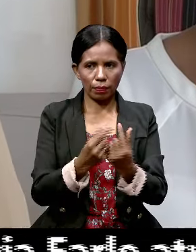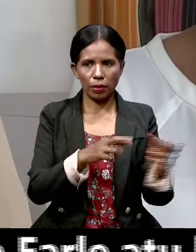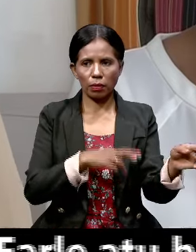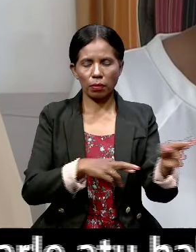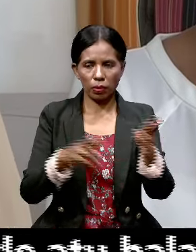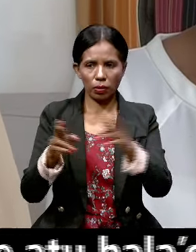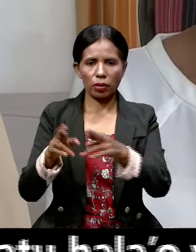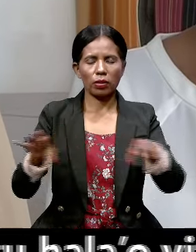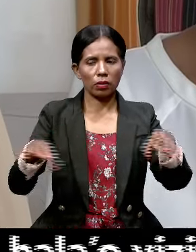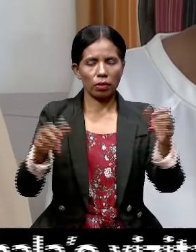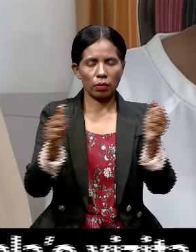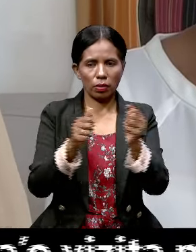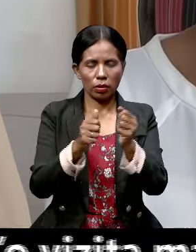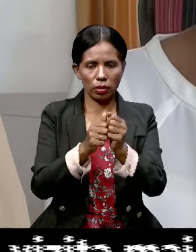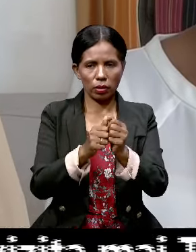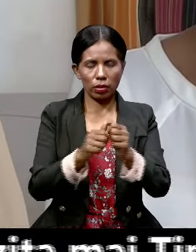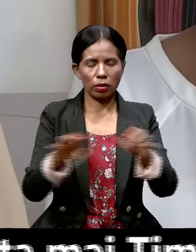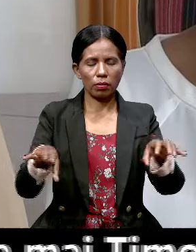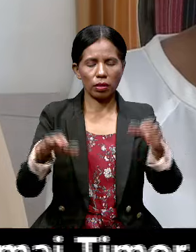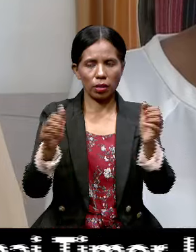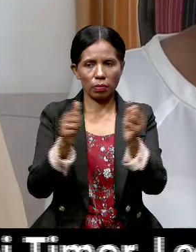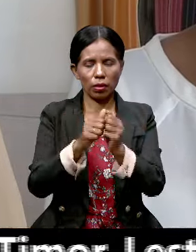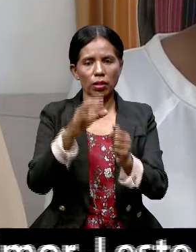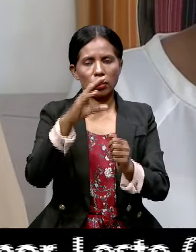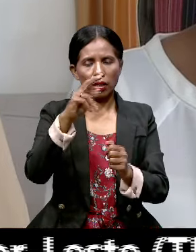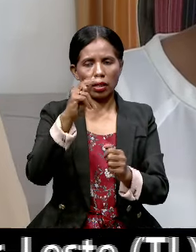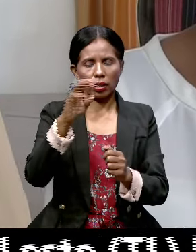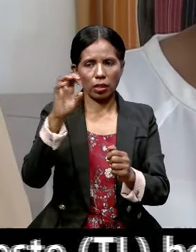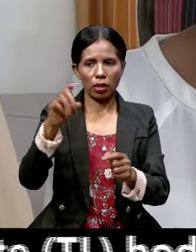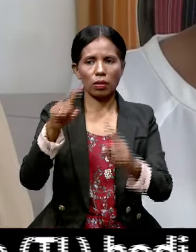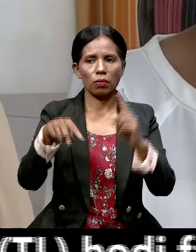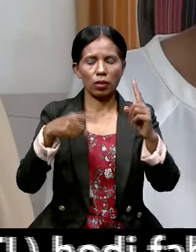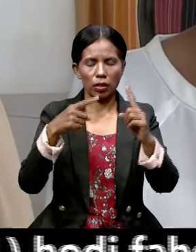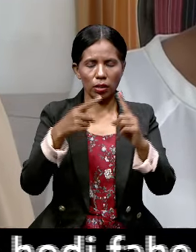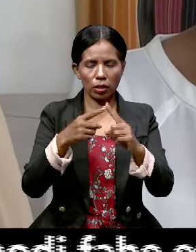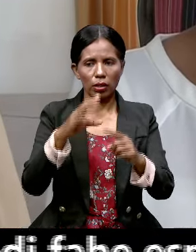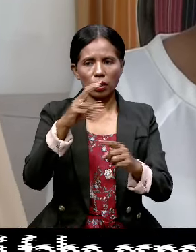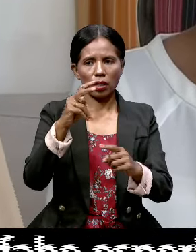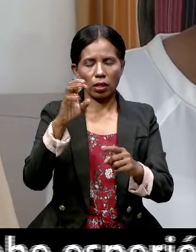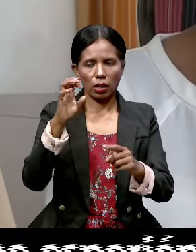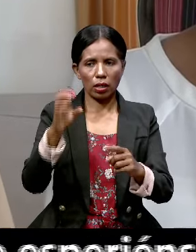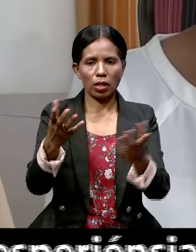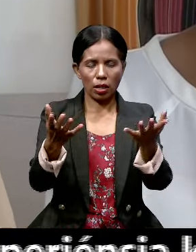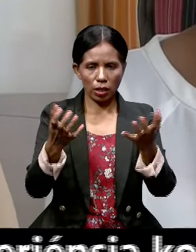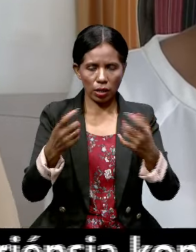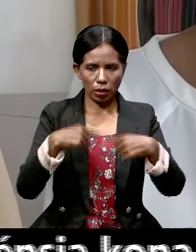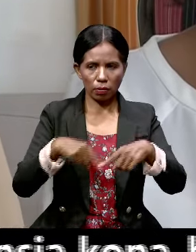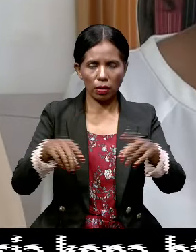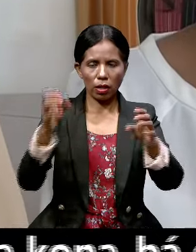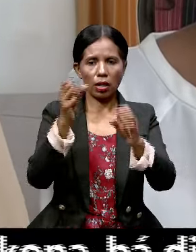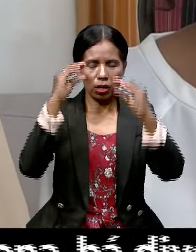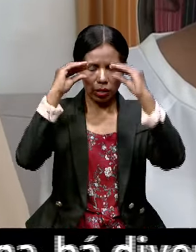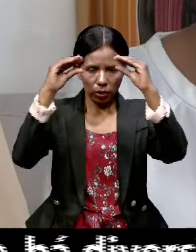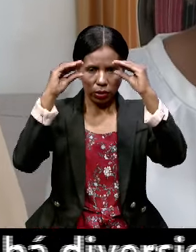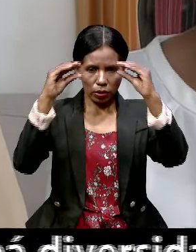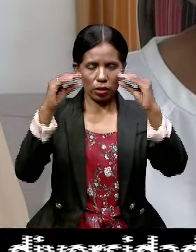tu colabora serviço a moito con CNE o enhira de quando CNE a cartun bahalo educação cívica